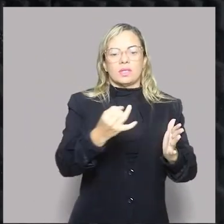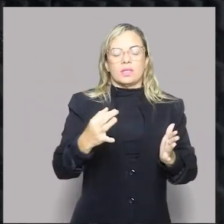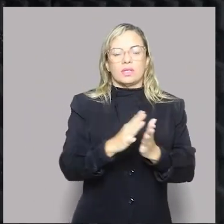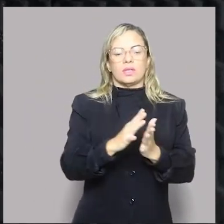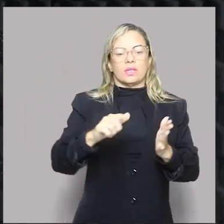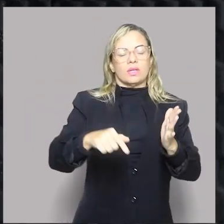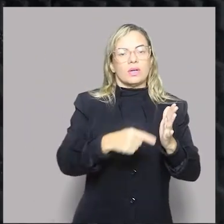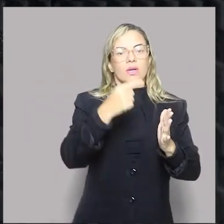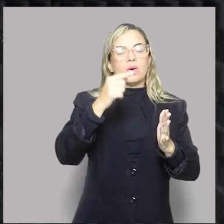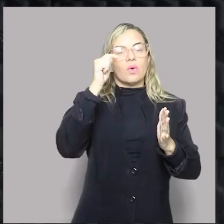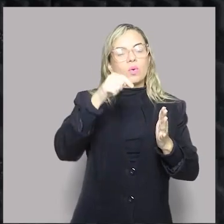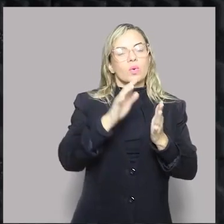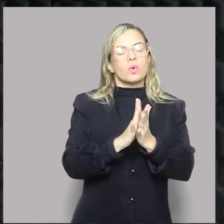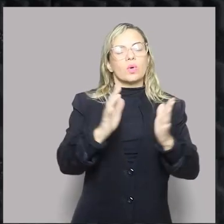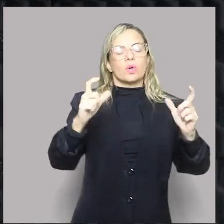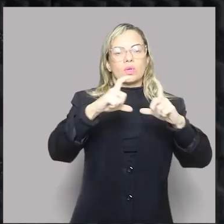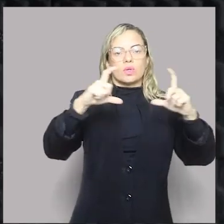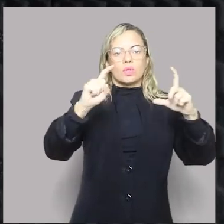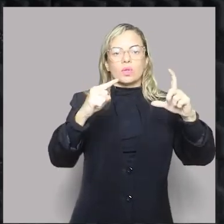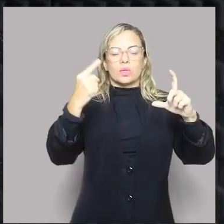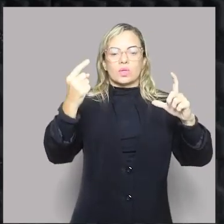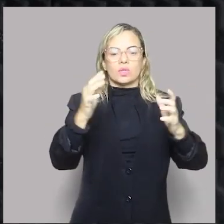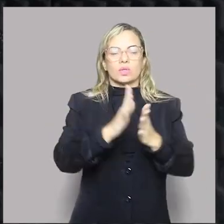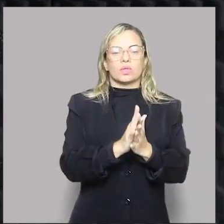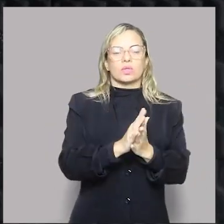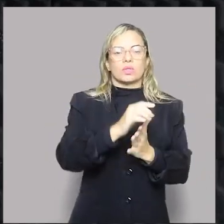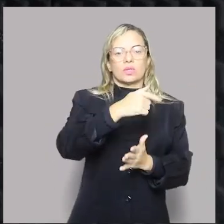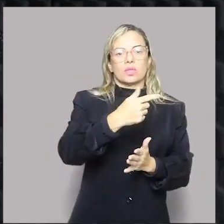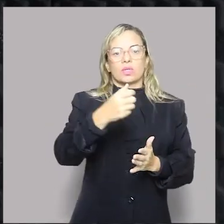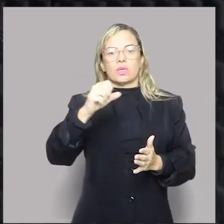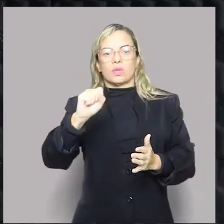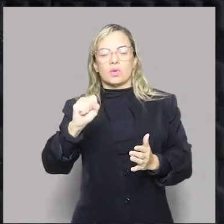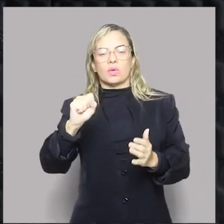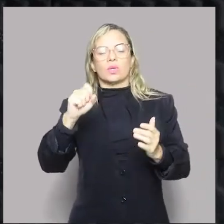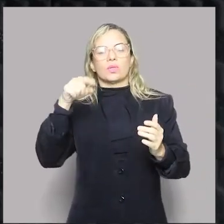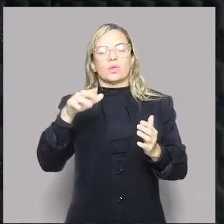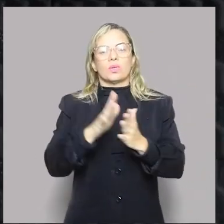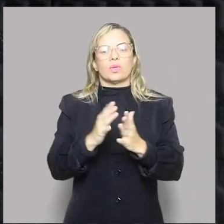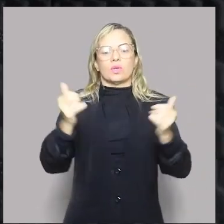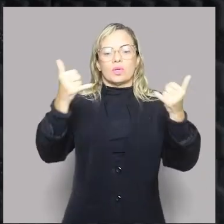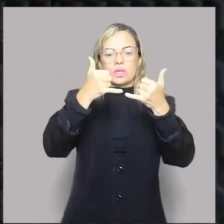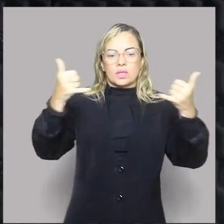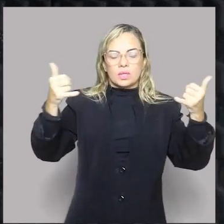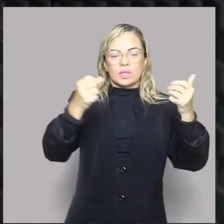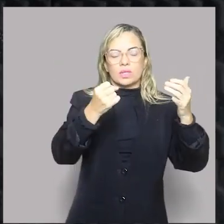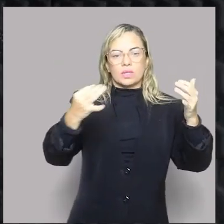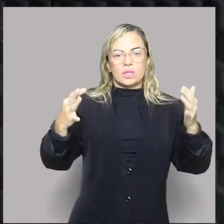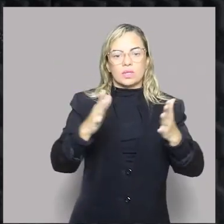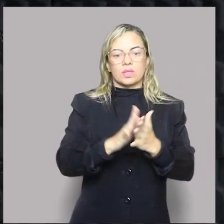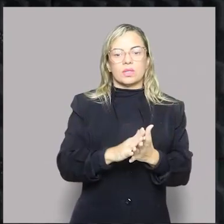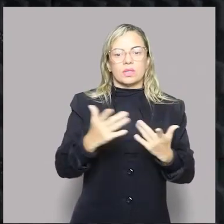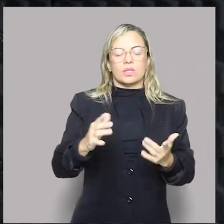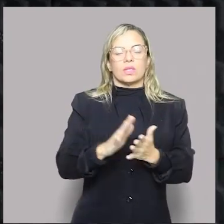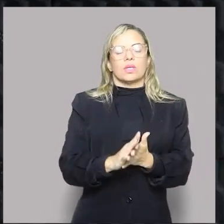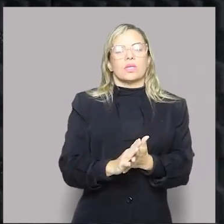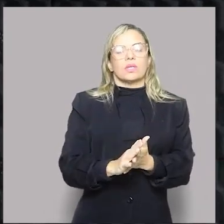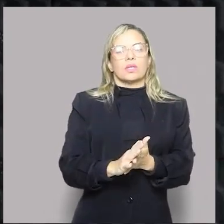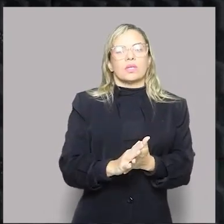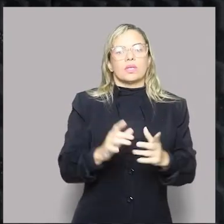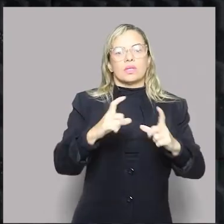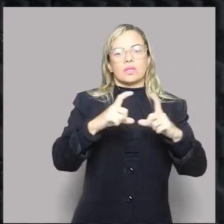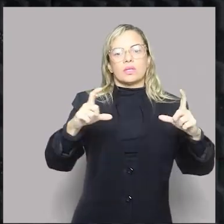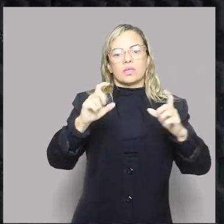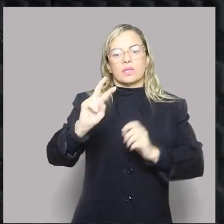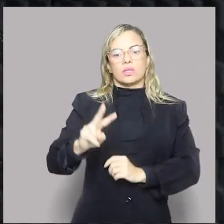introdução. Então, esse desenvolvimento, esse parágrafo, é feito aí de basicamente 7 a 8